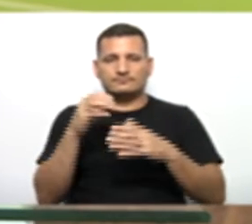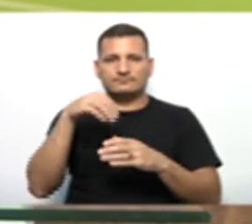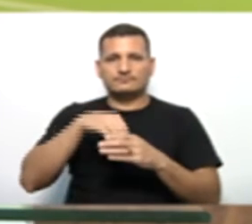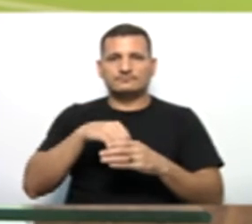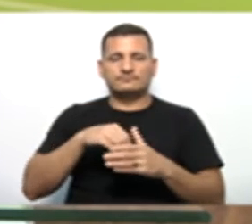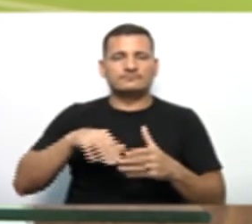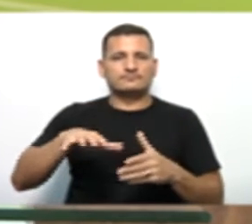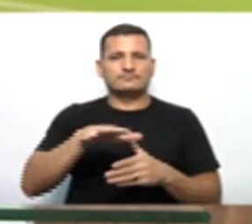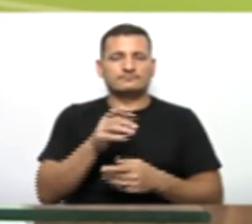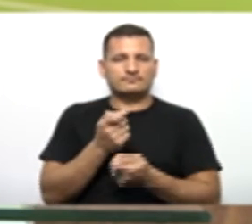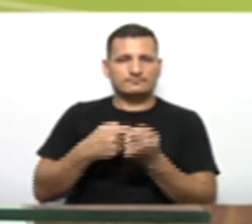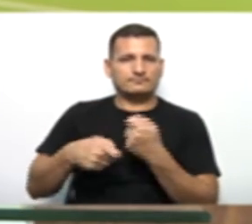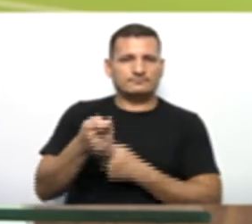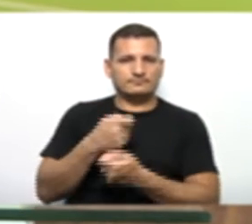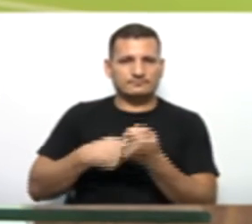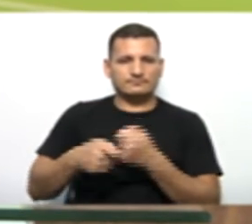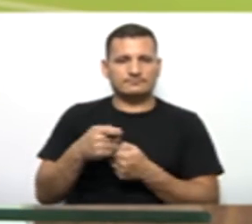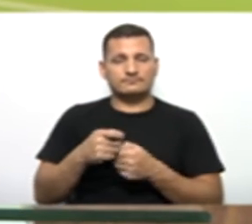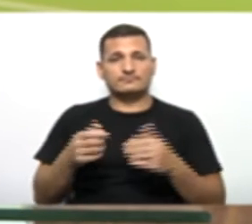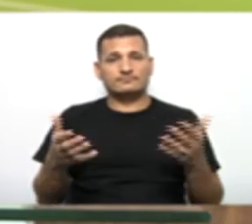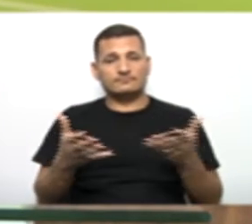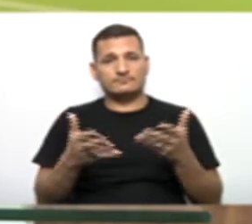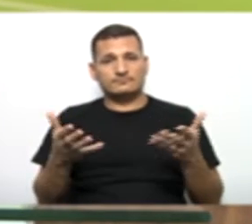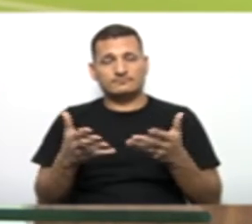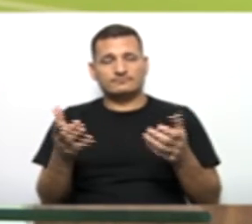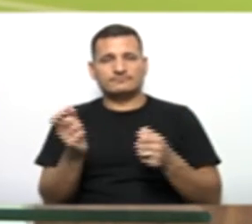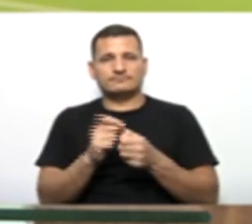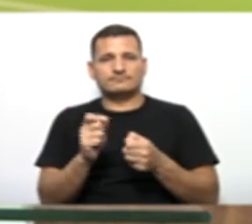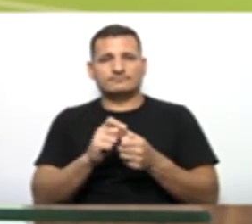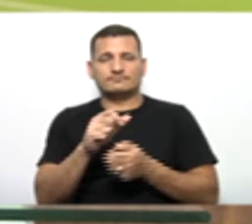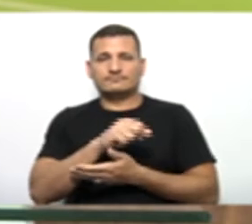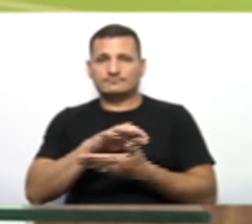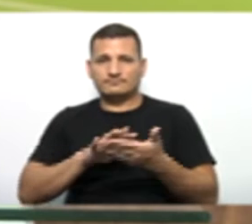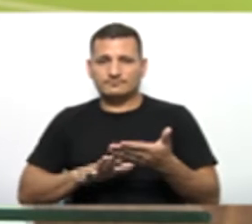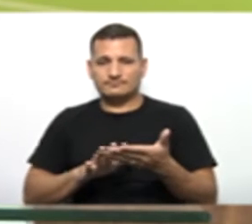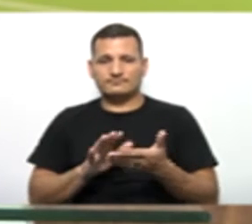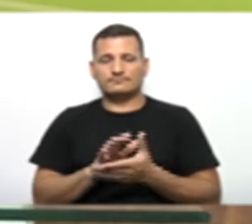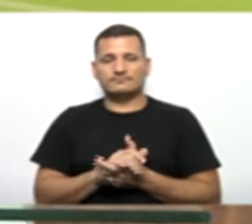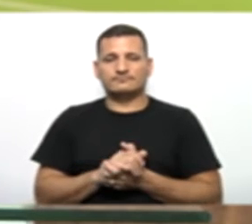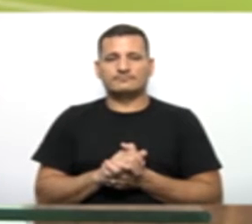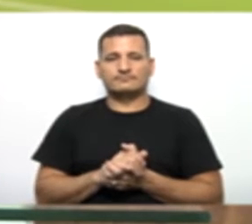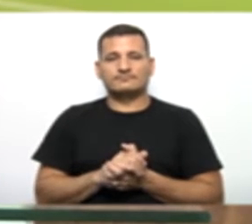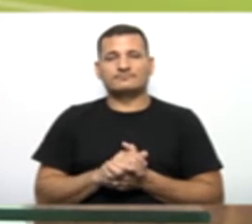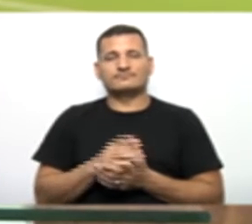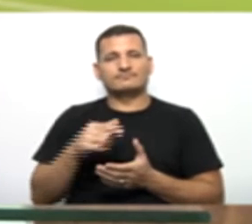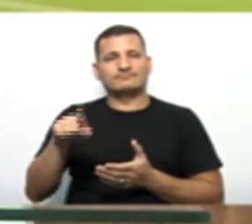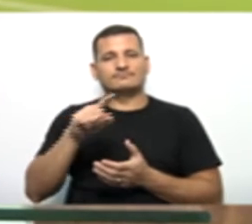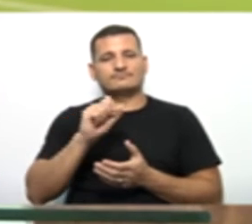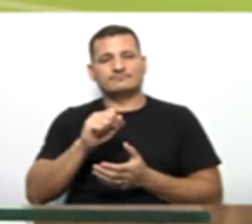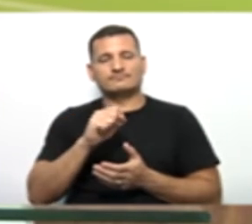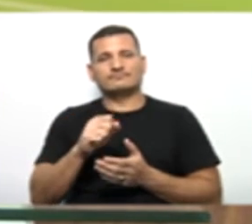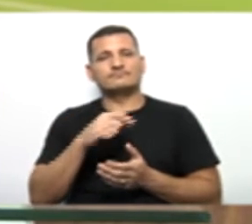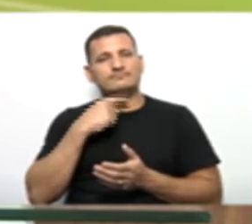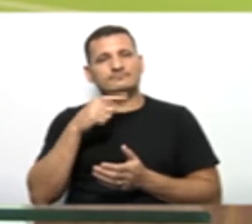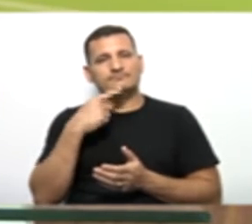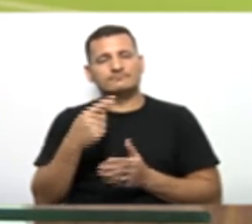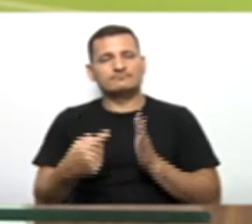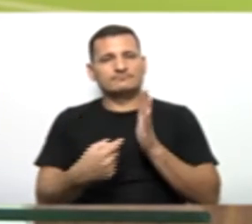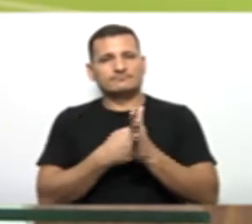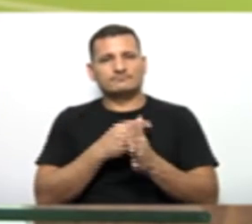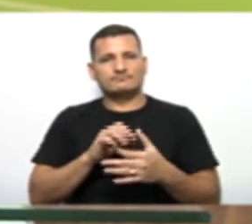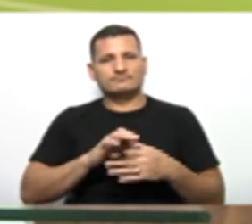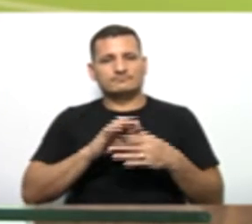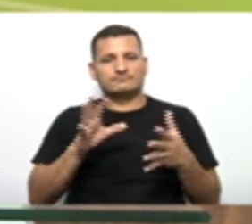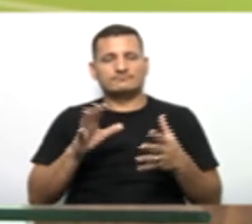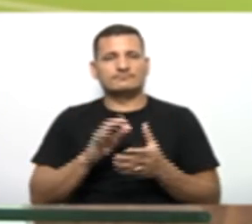da administração. Agora vamos fazer a tarefa, encaminhem para vocês, encaminhem para a gente as dúvidas, encaminhem para a